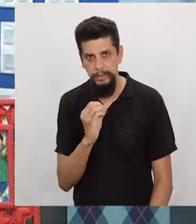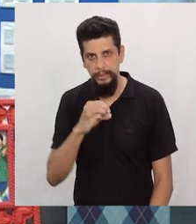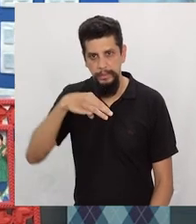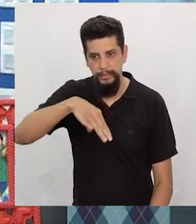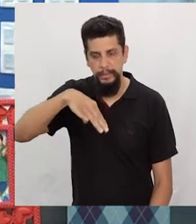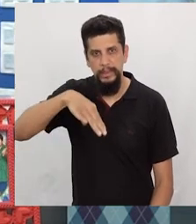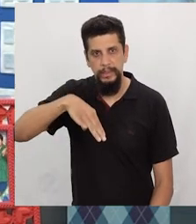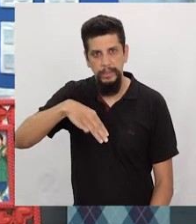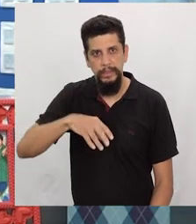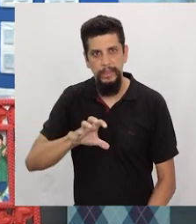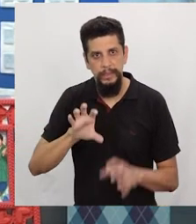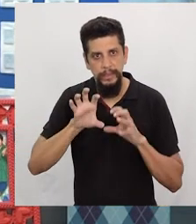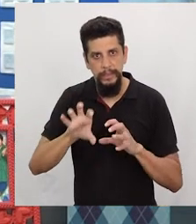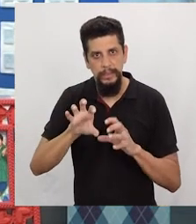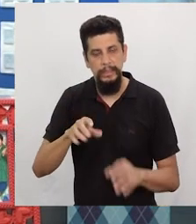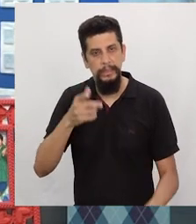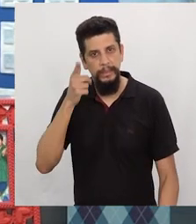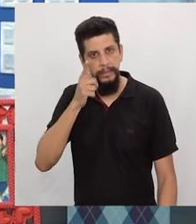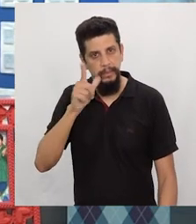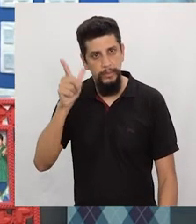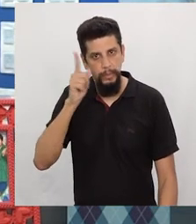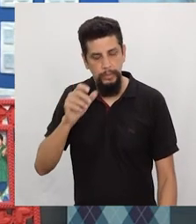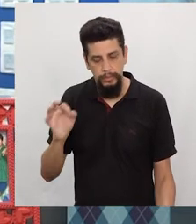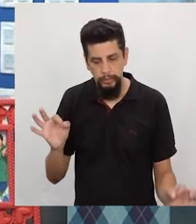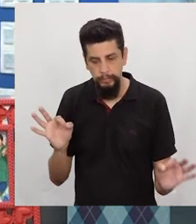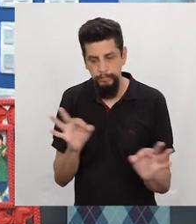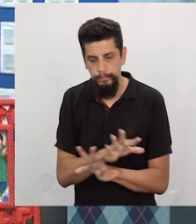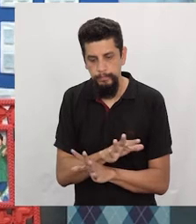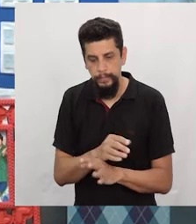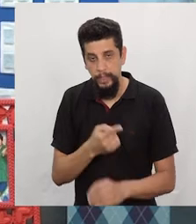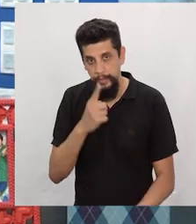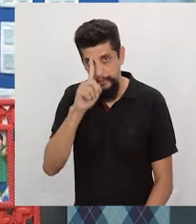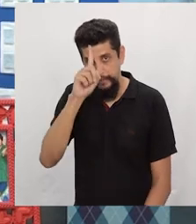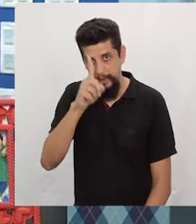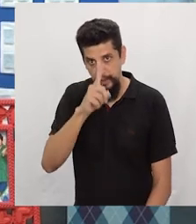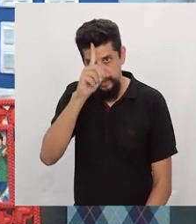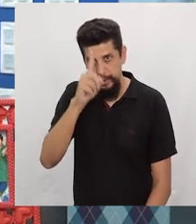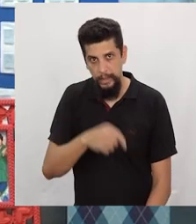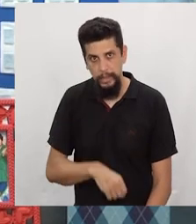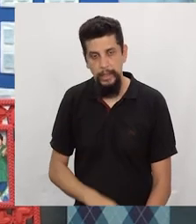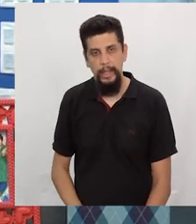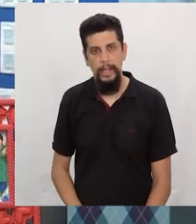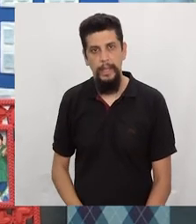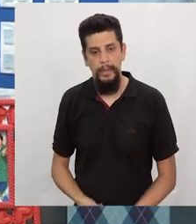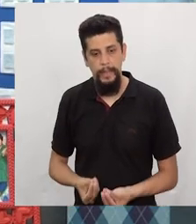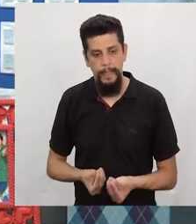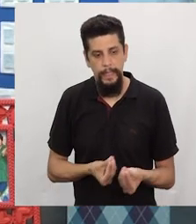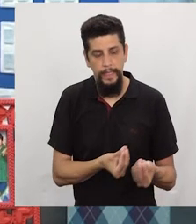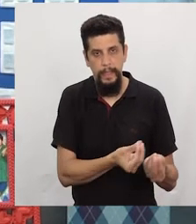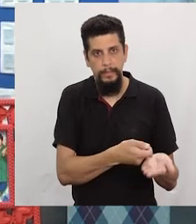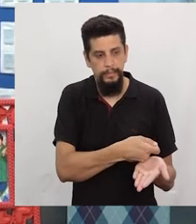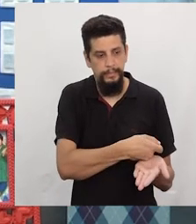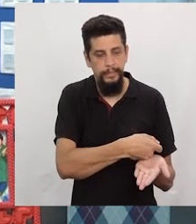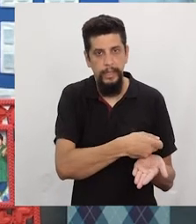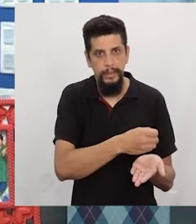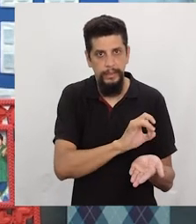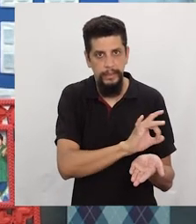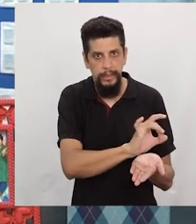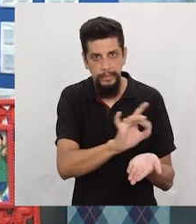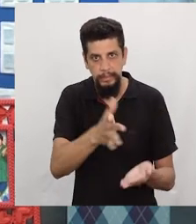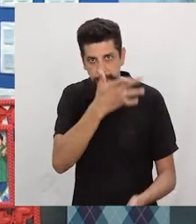metros. Assim que conseguir terminar meu novo invento, mando um exemplar para